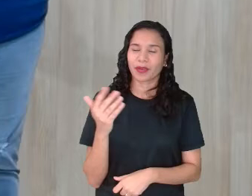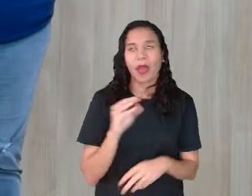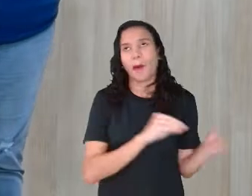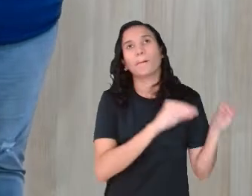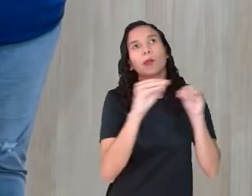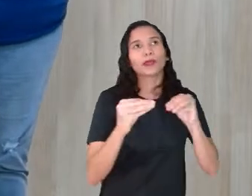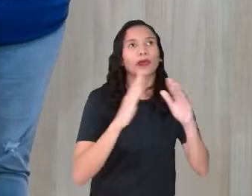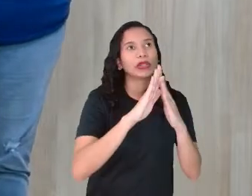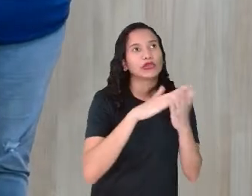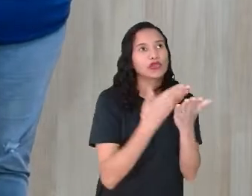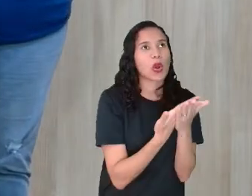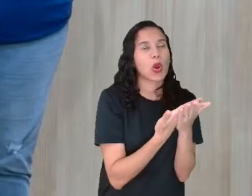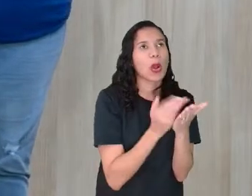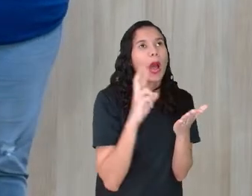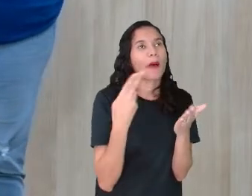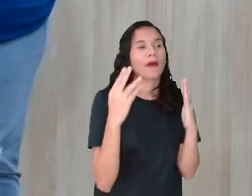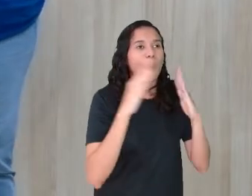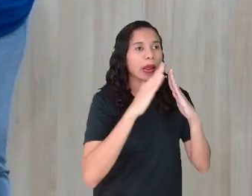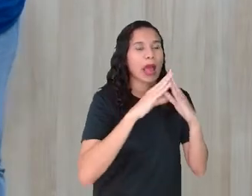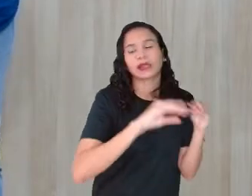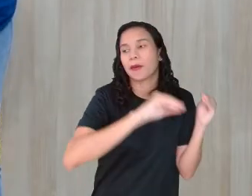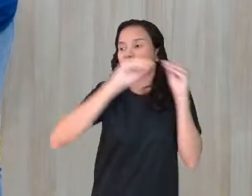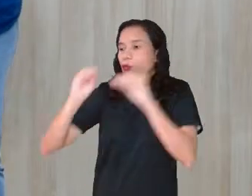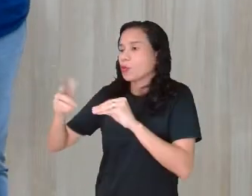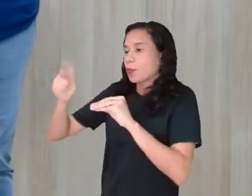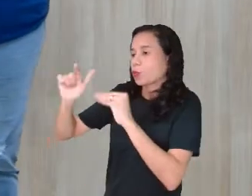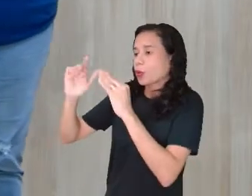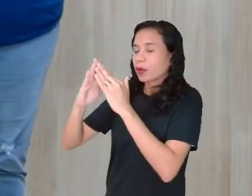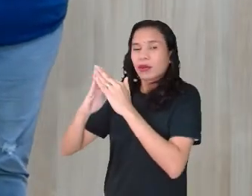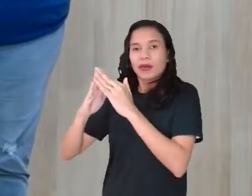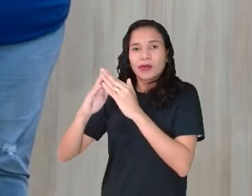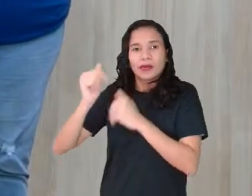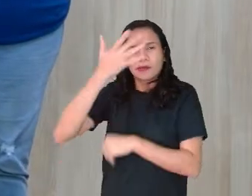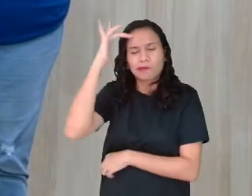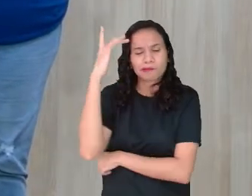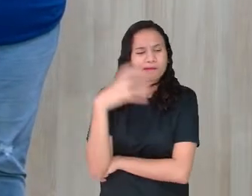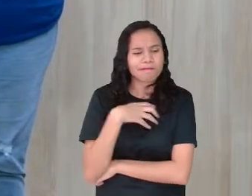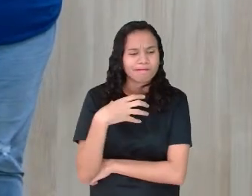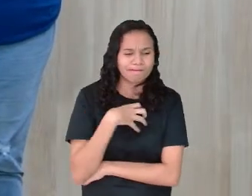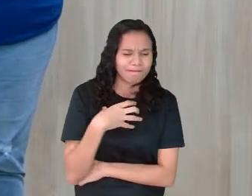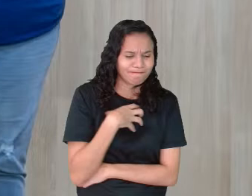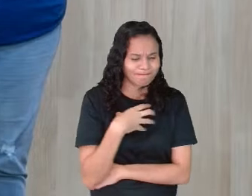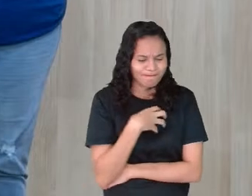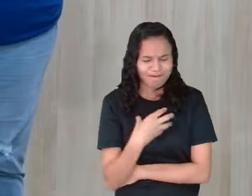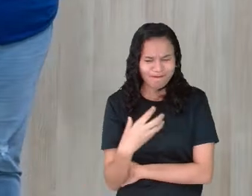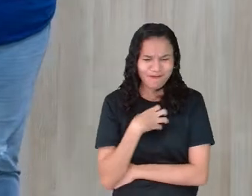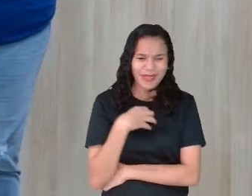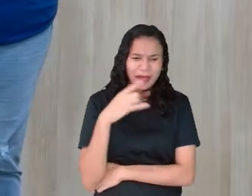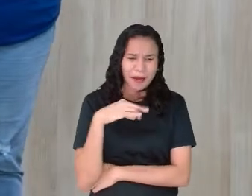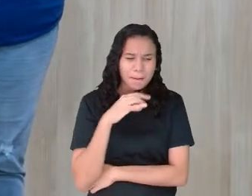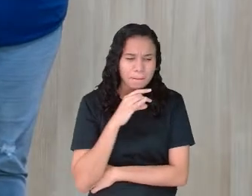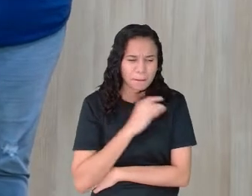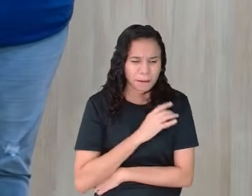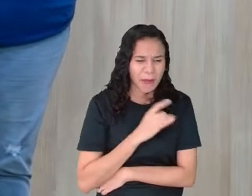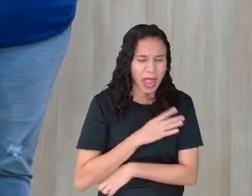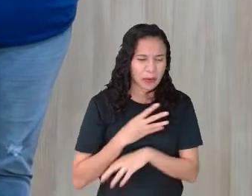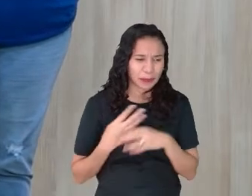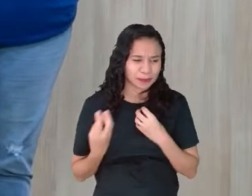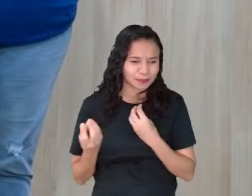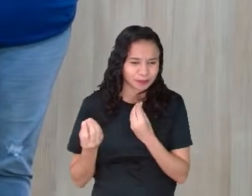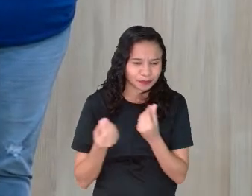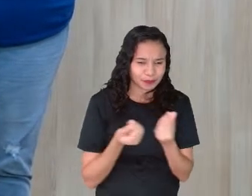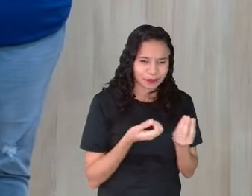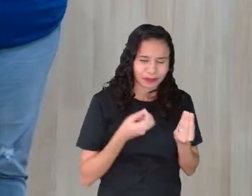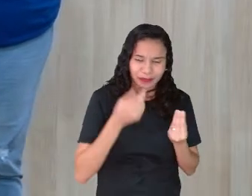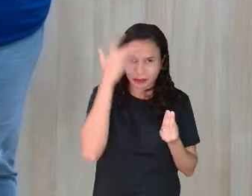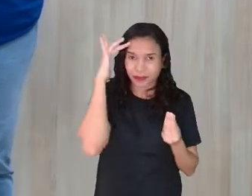de escola, né? Sai de uma casa para outra e vocês sentem aquela, ai, nossa, é um medo, né? Ou então